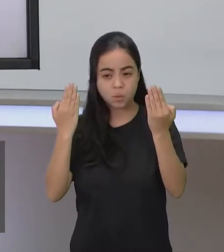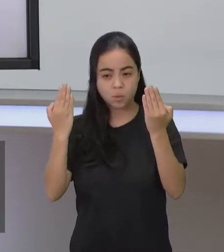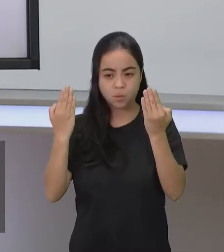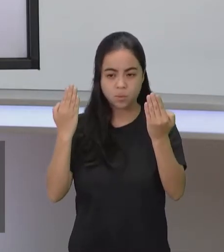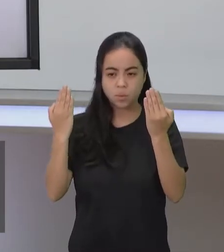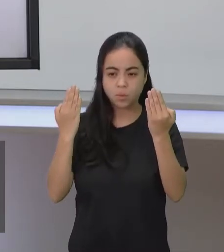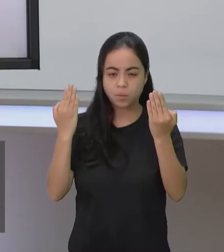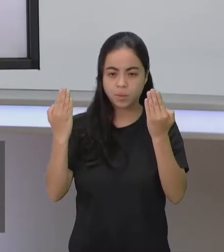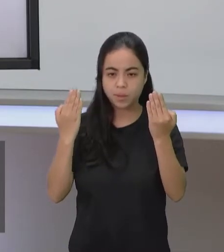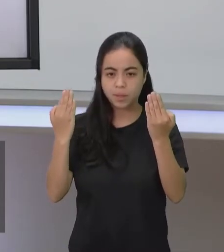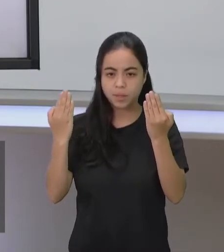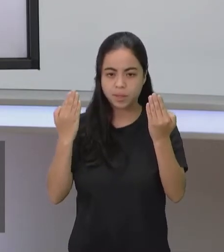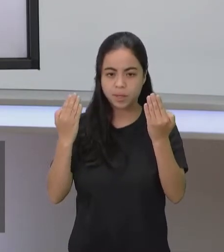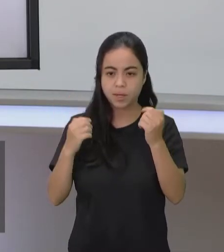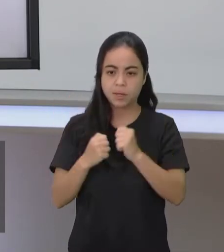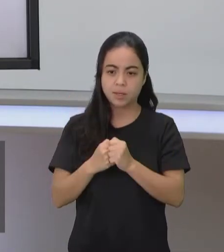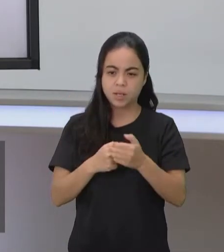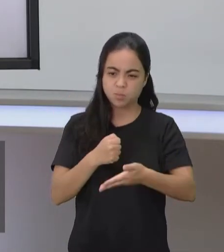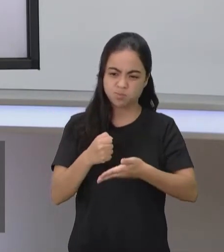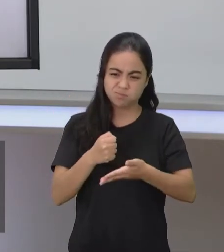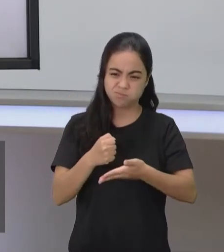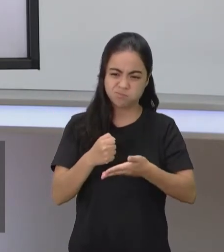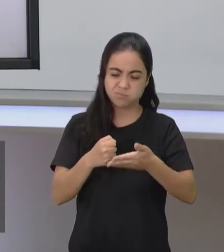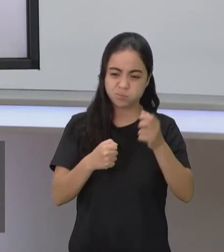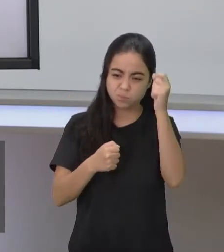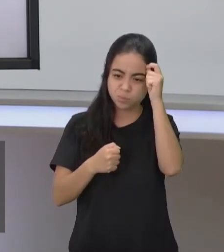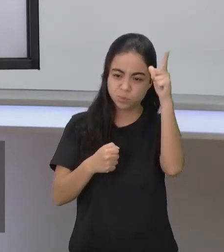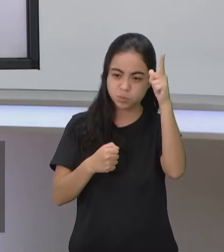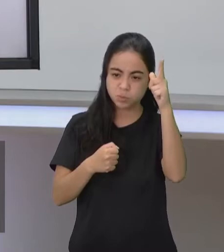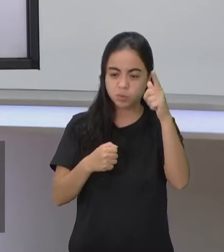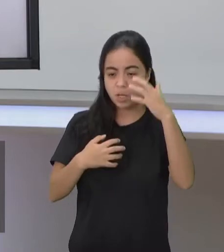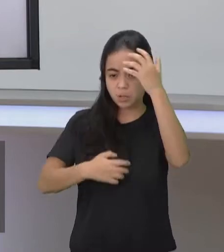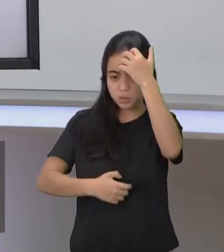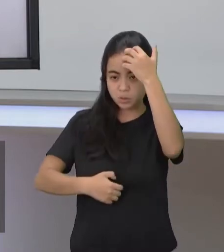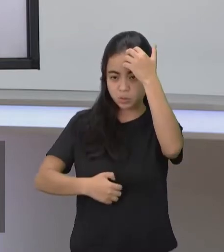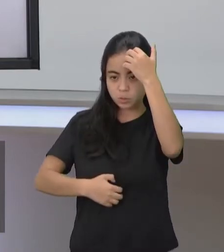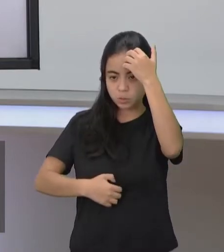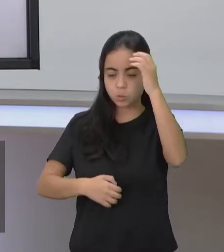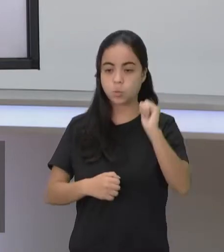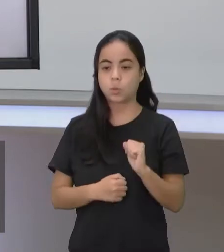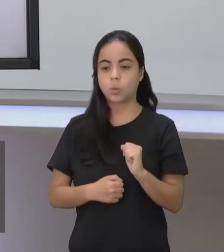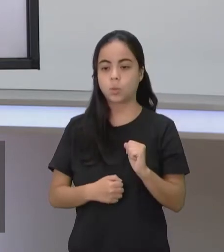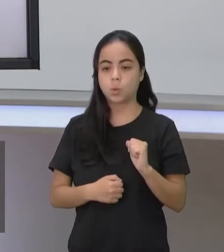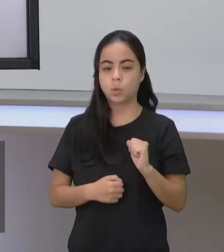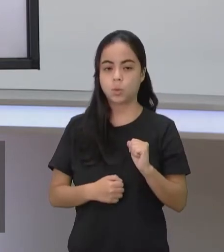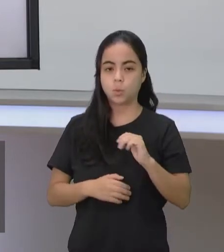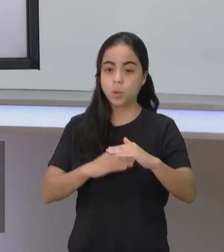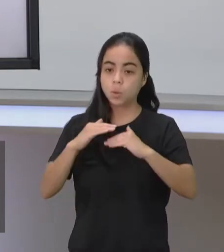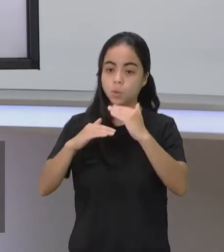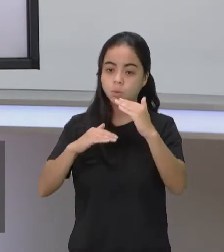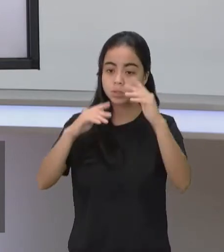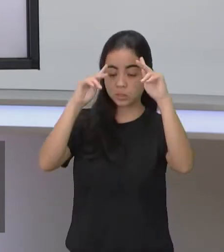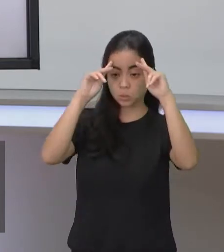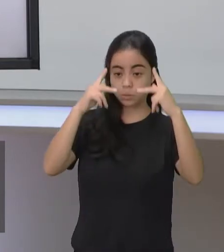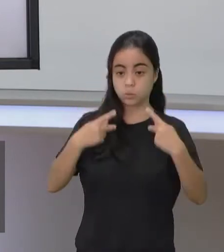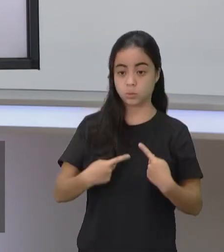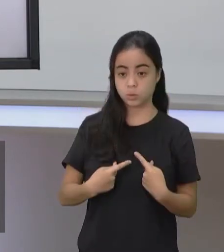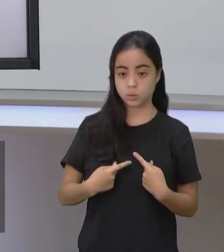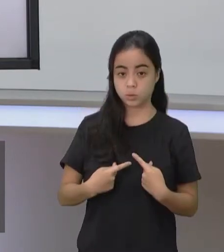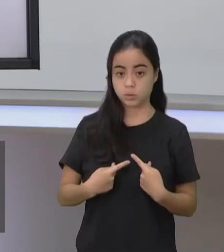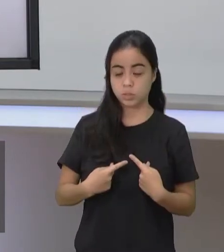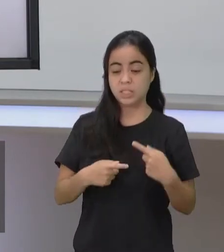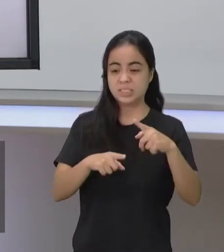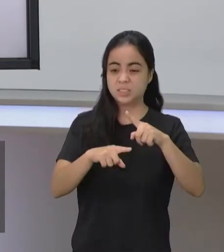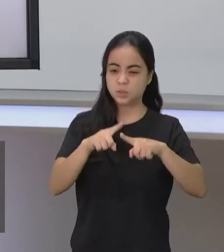mínima construção de cultura que às vezes você vê em algumas sociedades primatas com a construção de cultura que nós temos como hominídeos, de construção